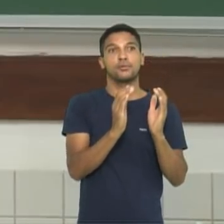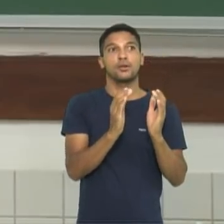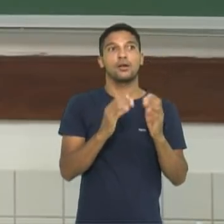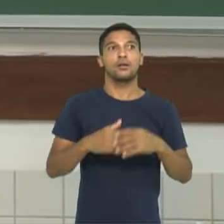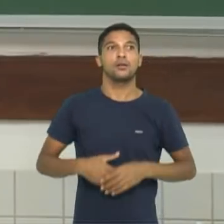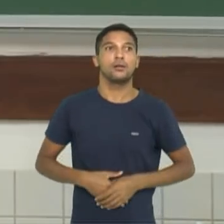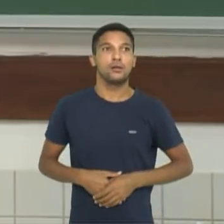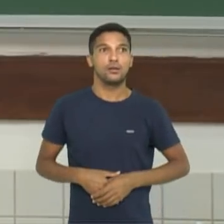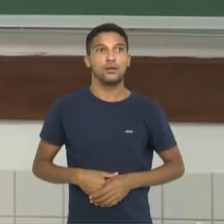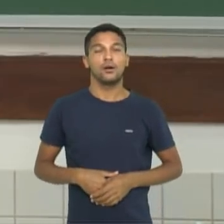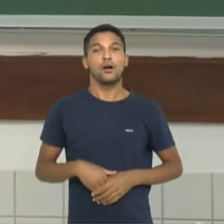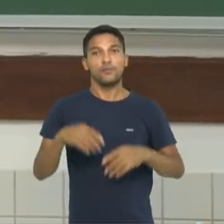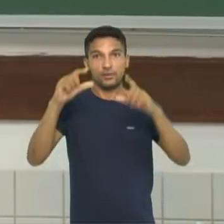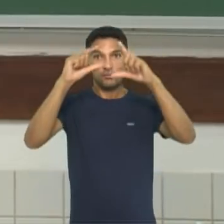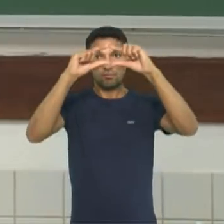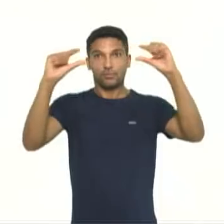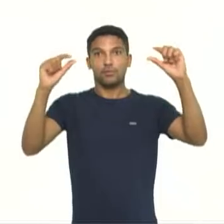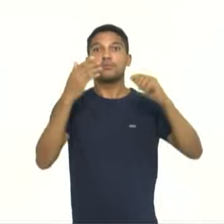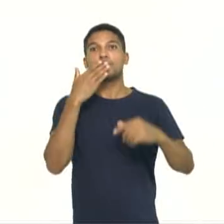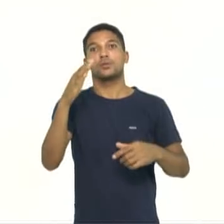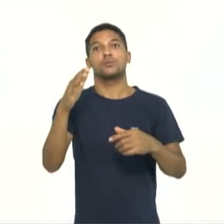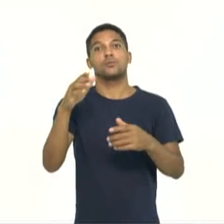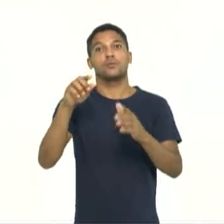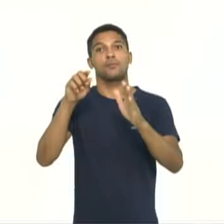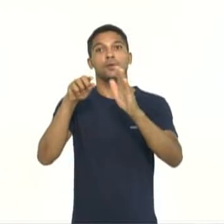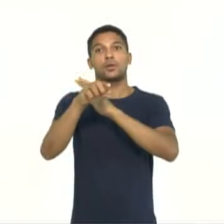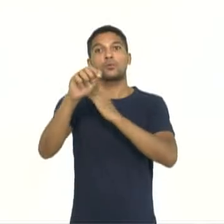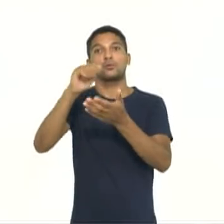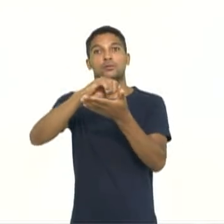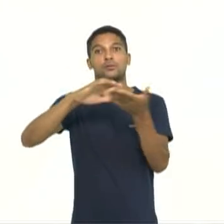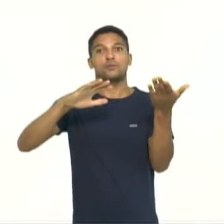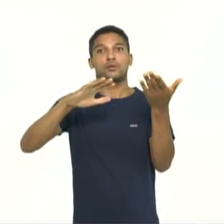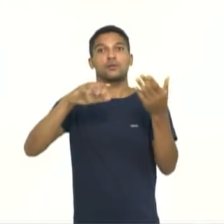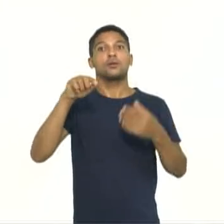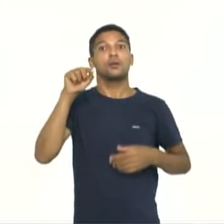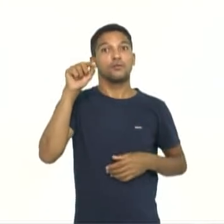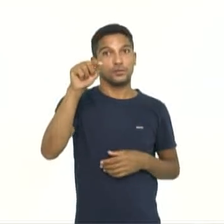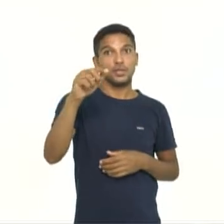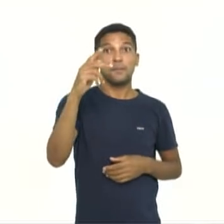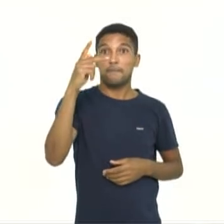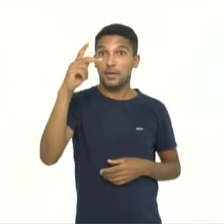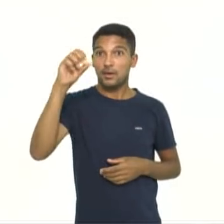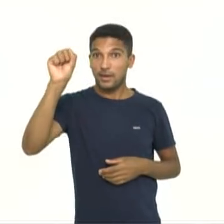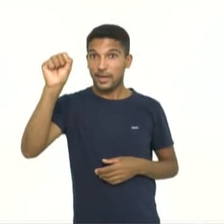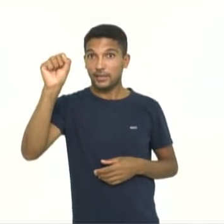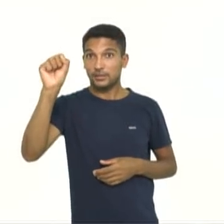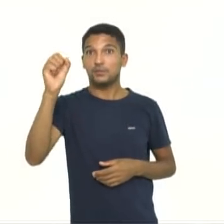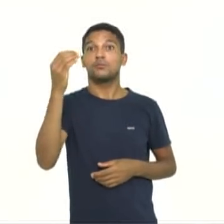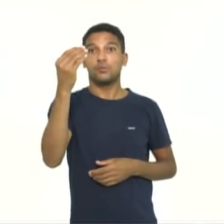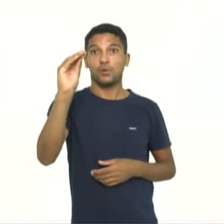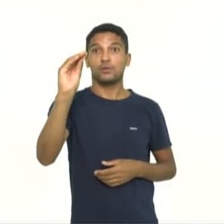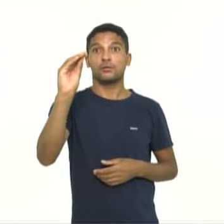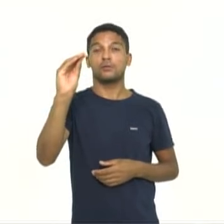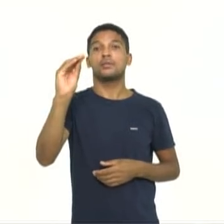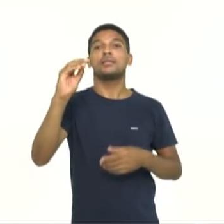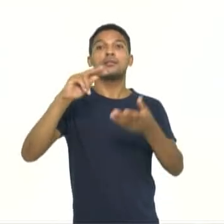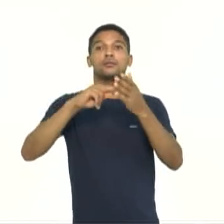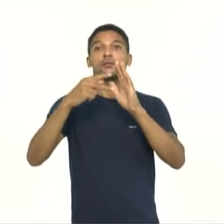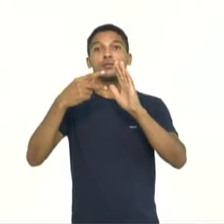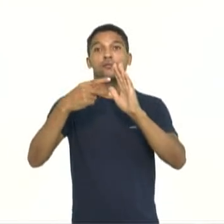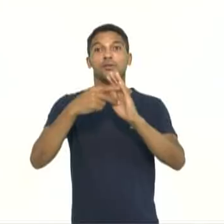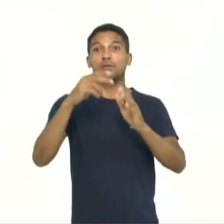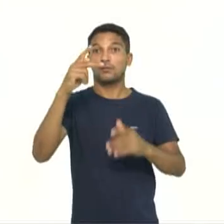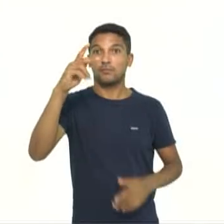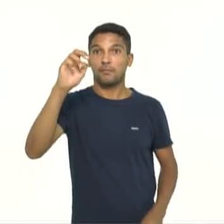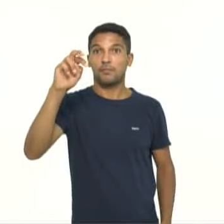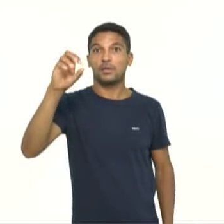né? Então, o que pede o enunciado? Observem lá. Classifique os períodos colocando PS para período simples e PC para